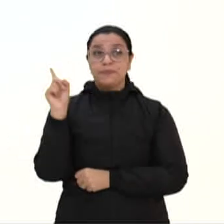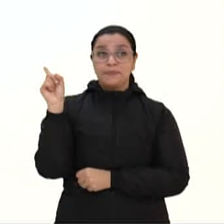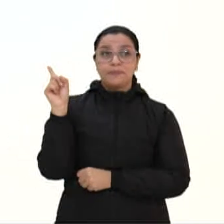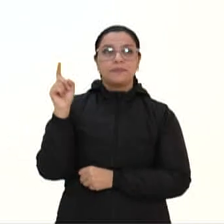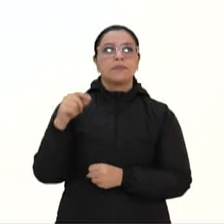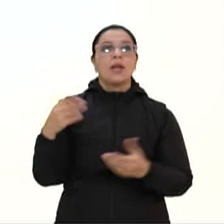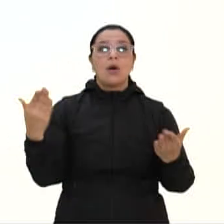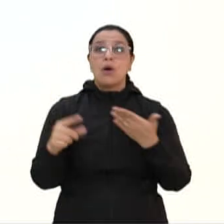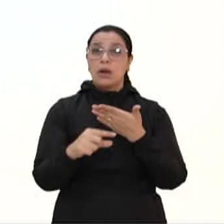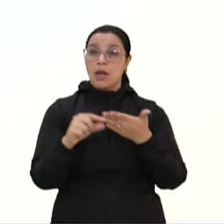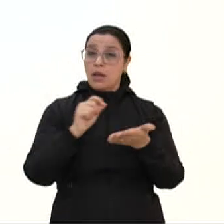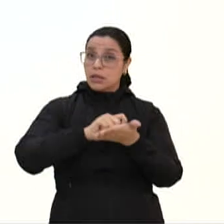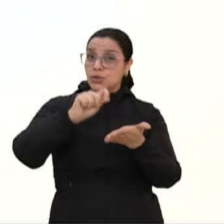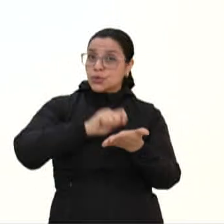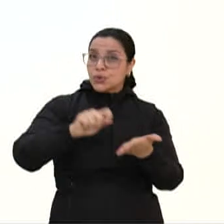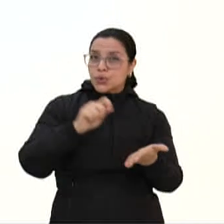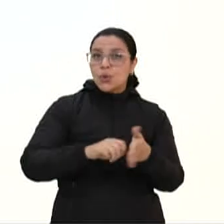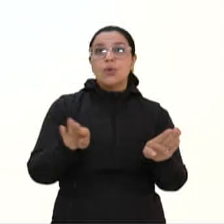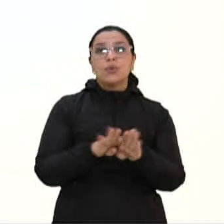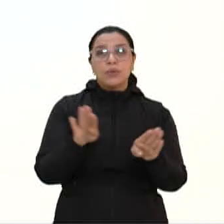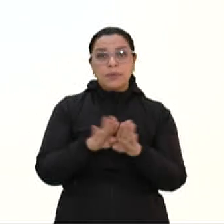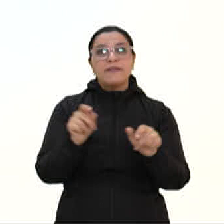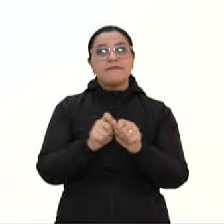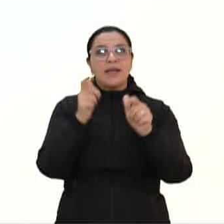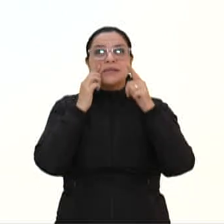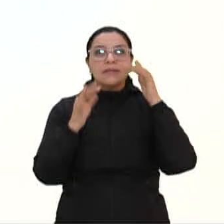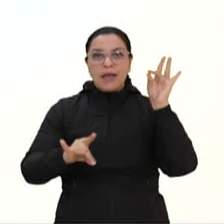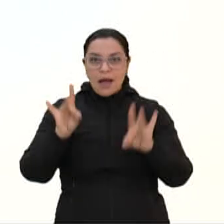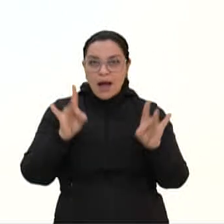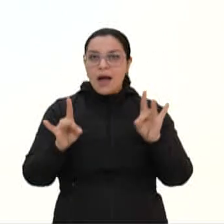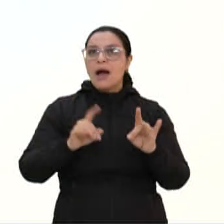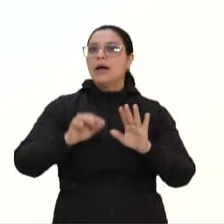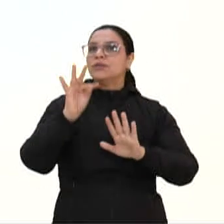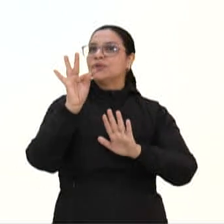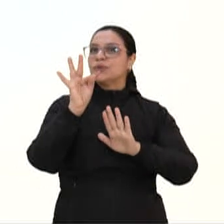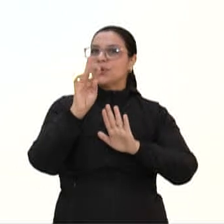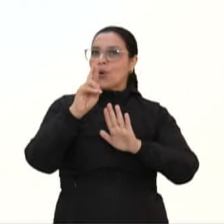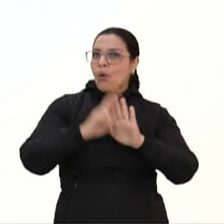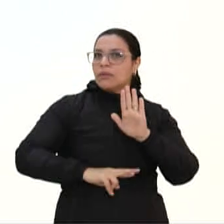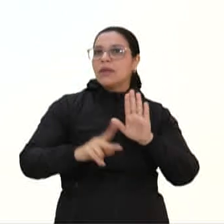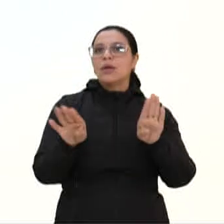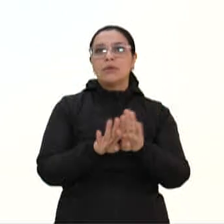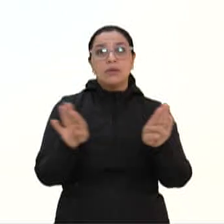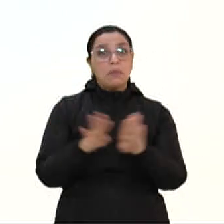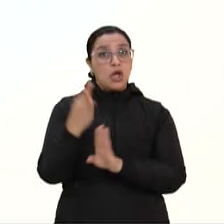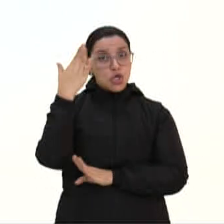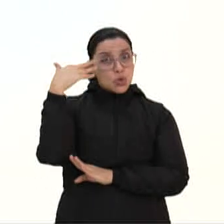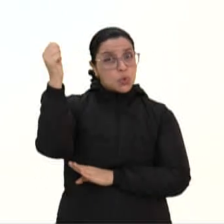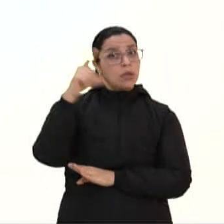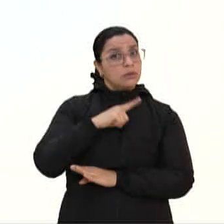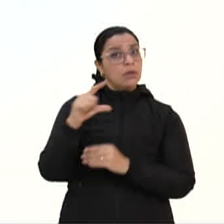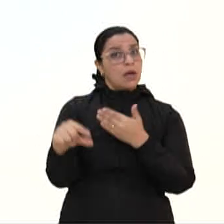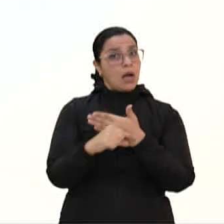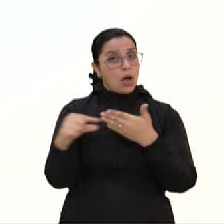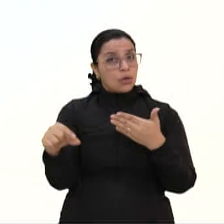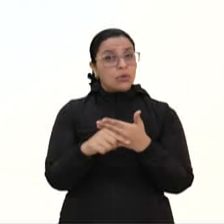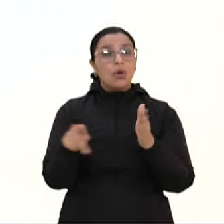1951, ok? Ele é escritor, dramaturgo e roteirista brasileiro que conquistou sucesso como autor